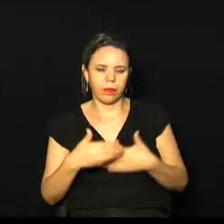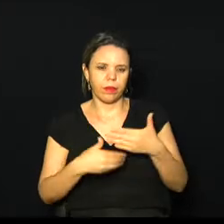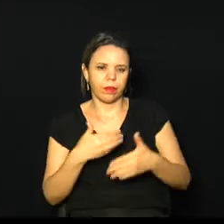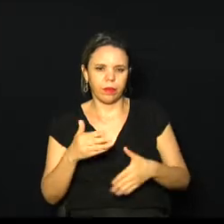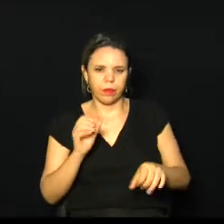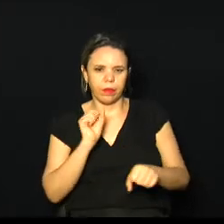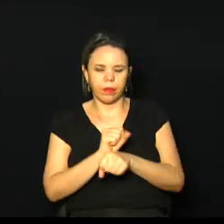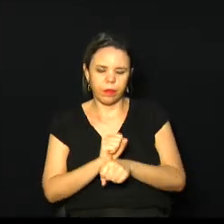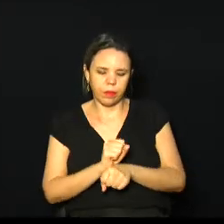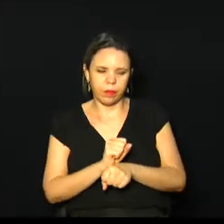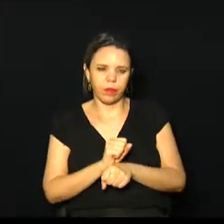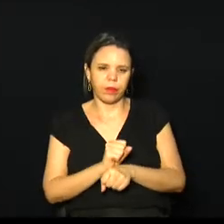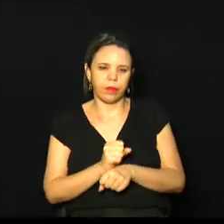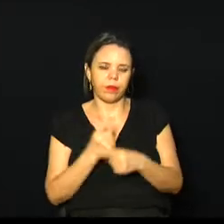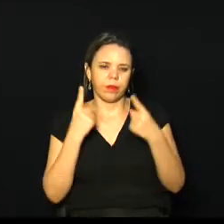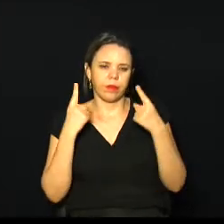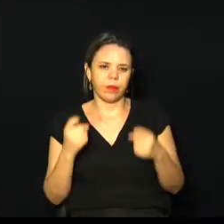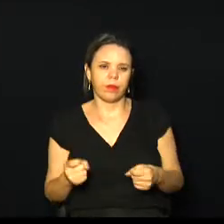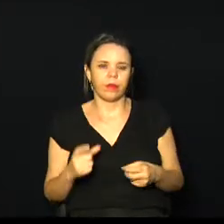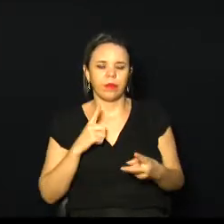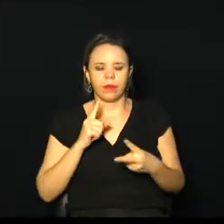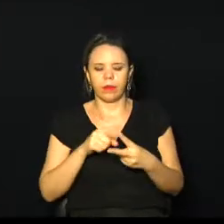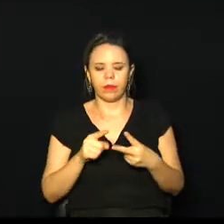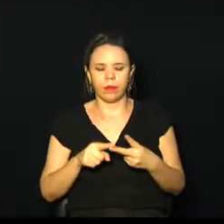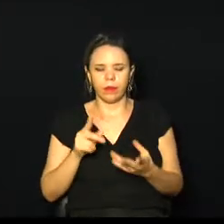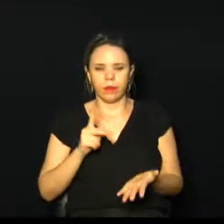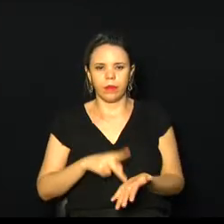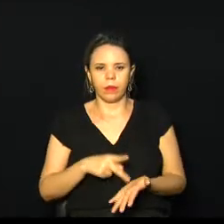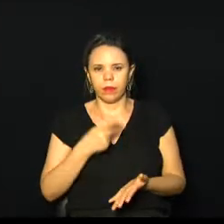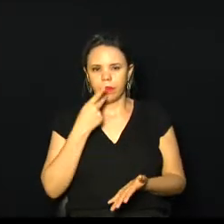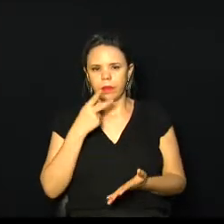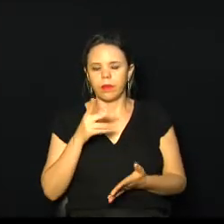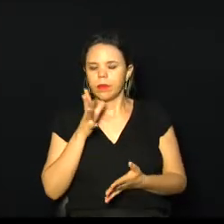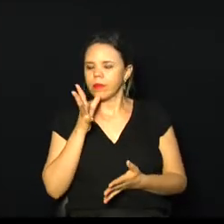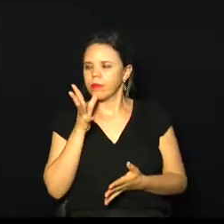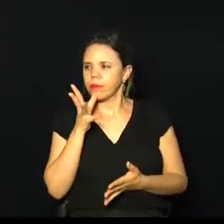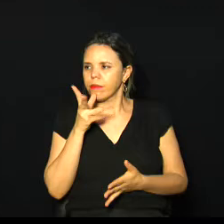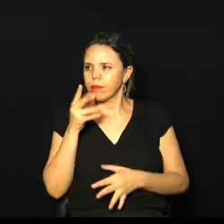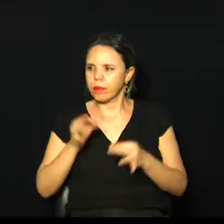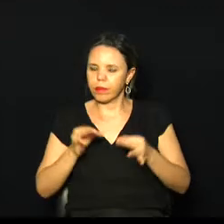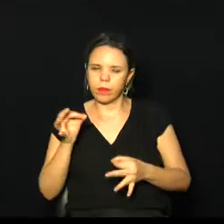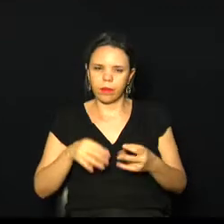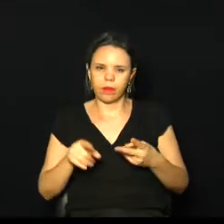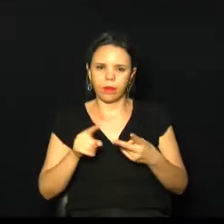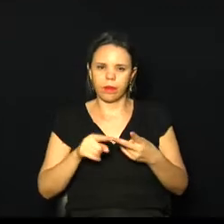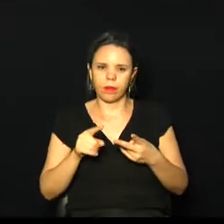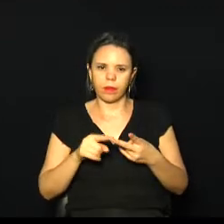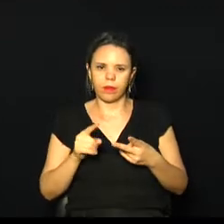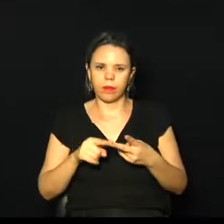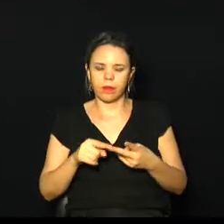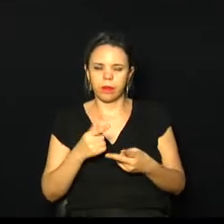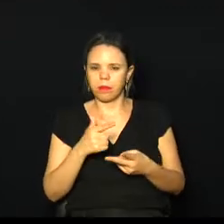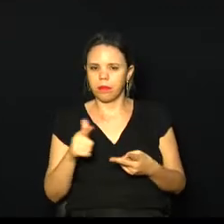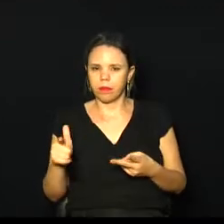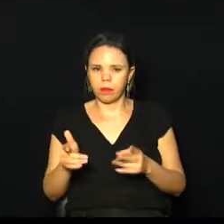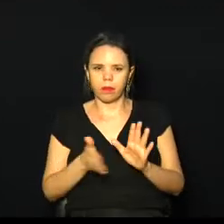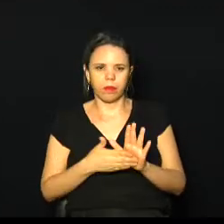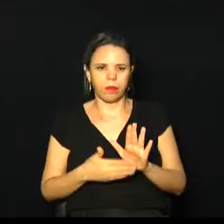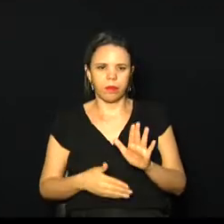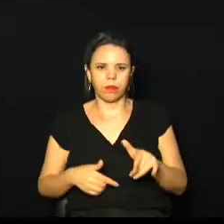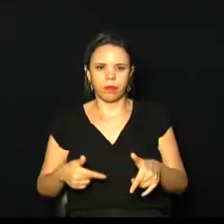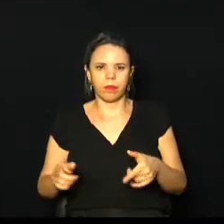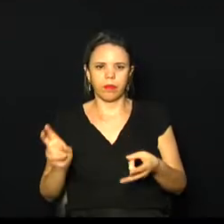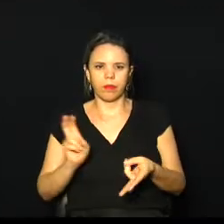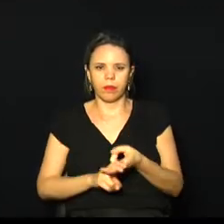violência. Então, há 2 verdades aí, né? A gente fala da morosidade da justiça e em casos em que não há propositura da ação